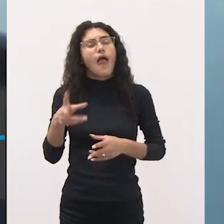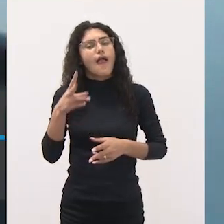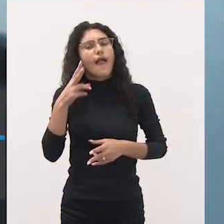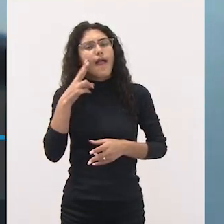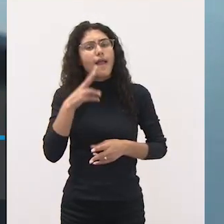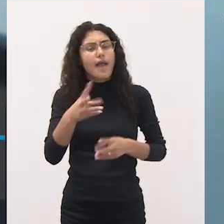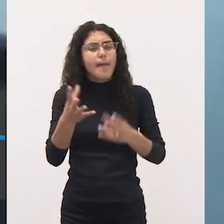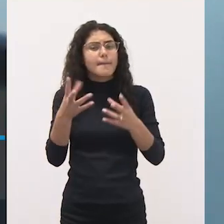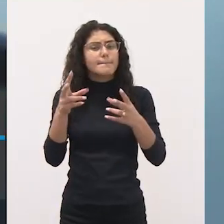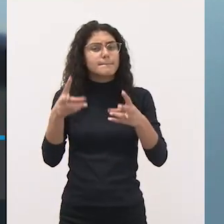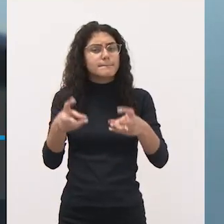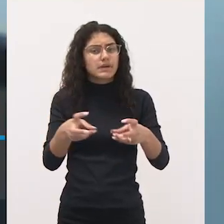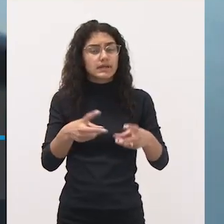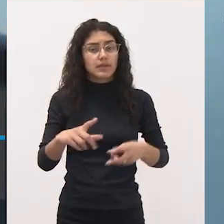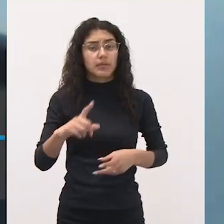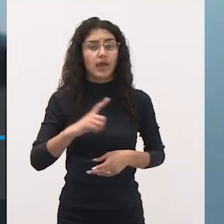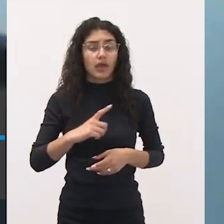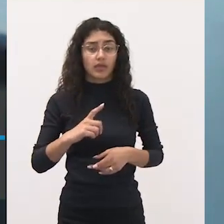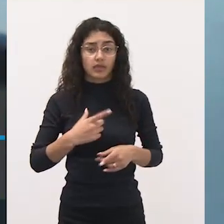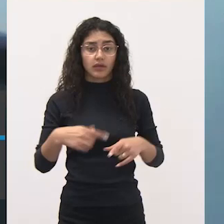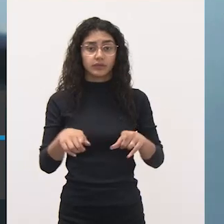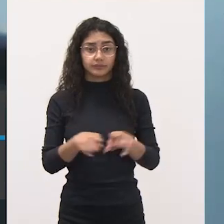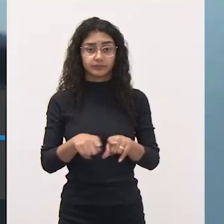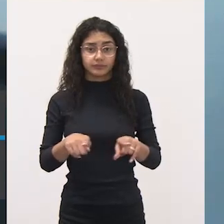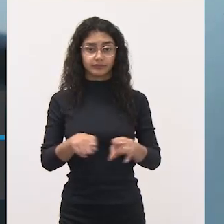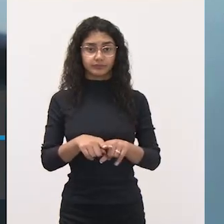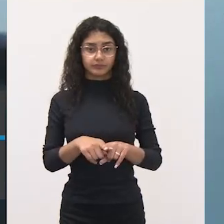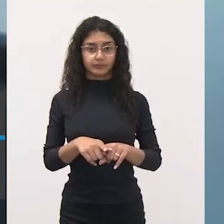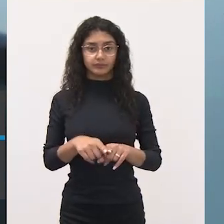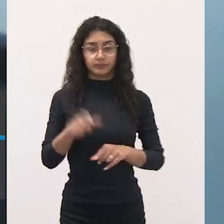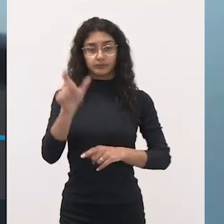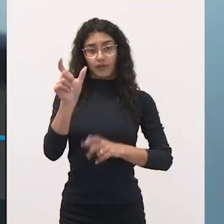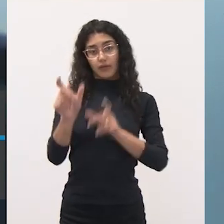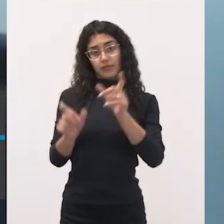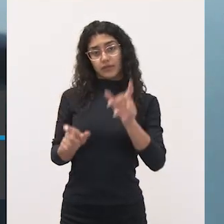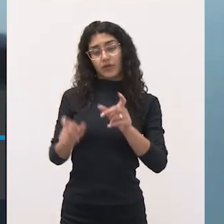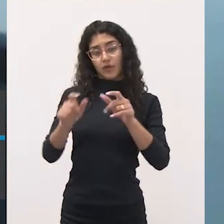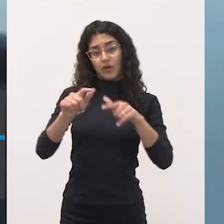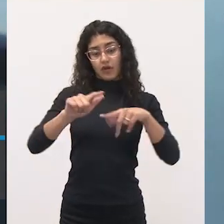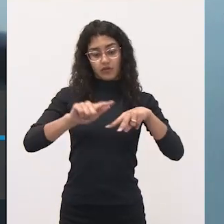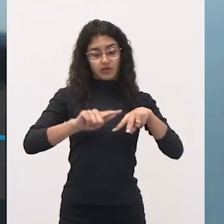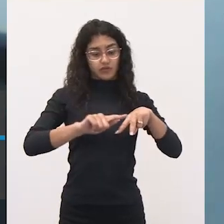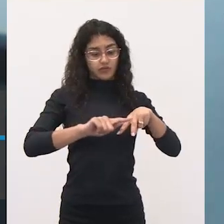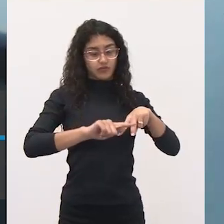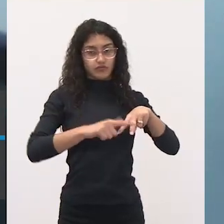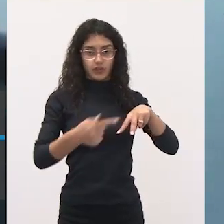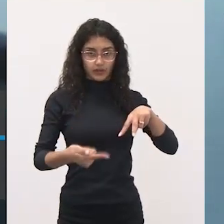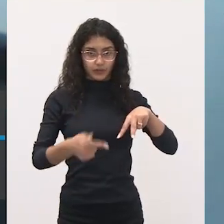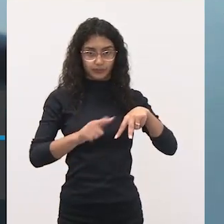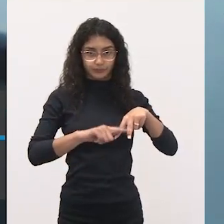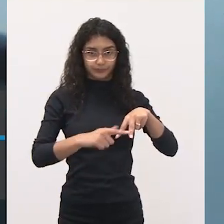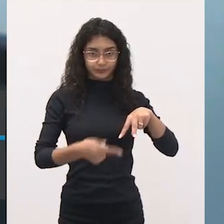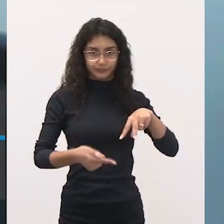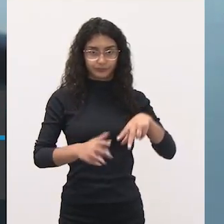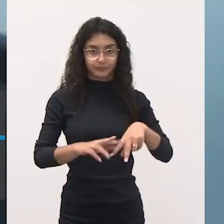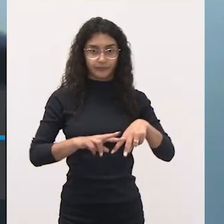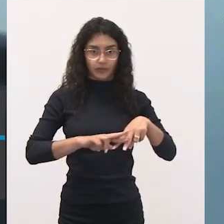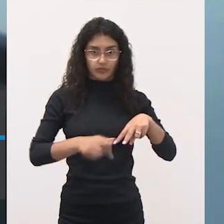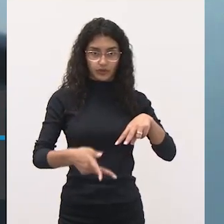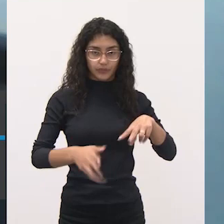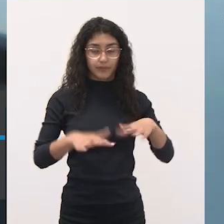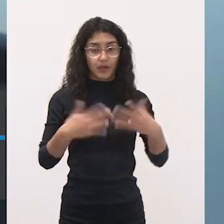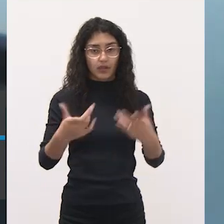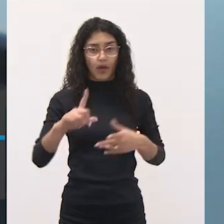recortes que vão ser feitos, né, nas questões de gênero, nas questões de gênero. Então, você